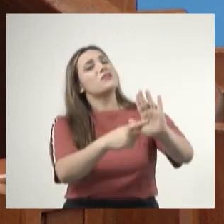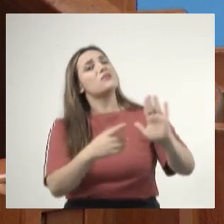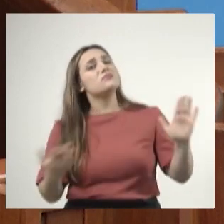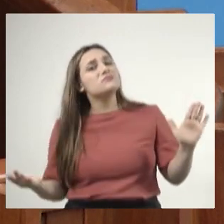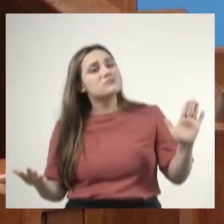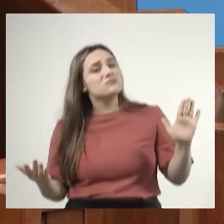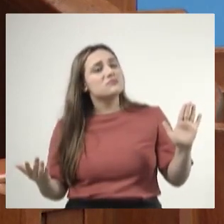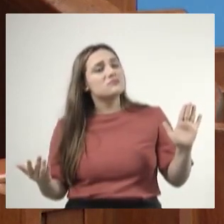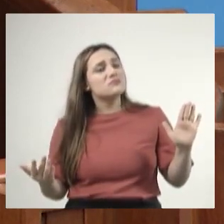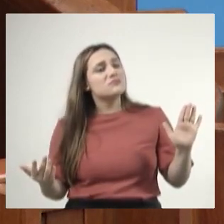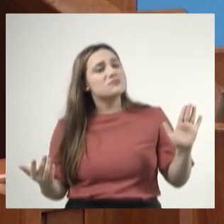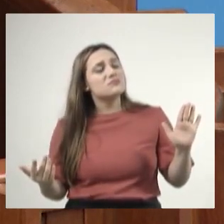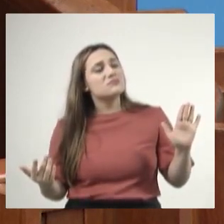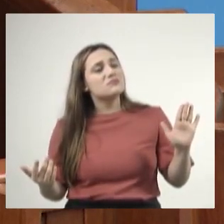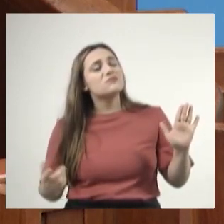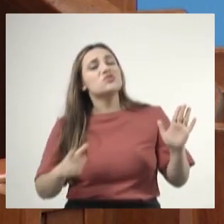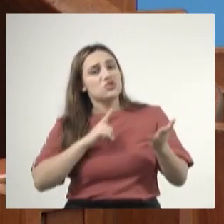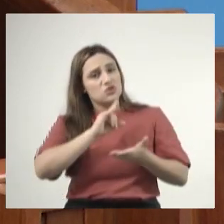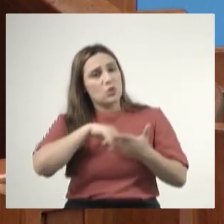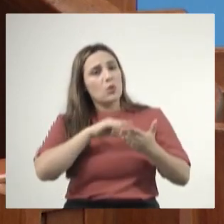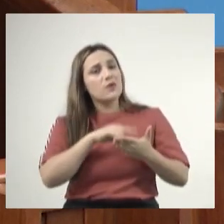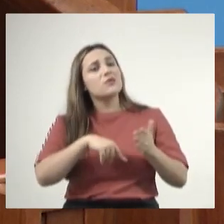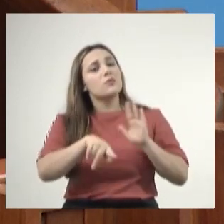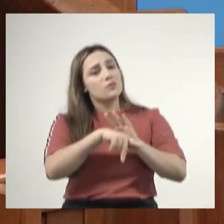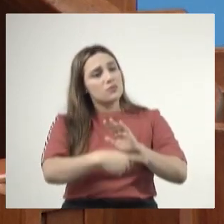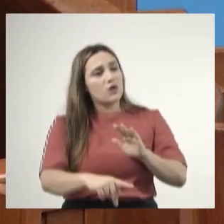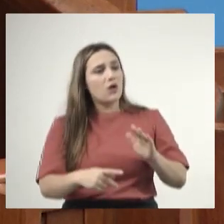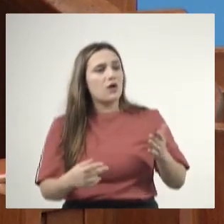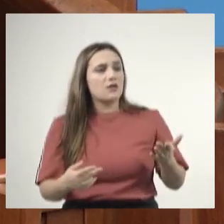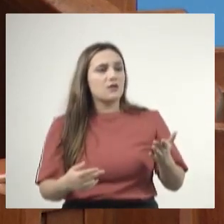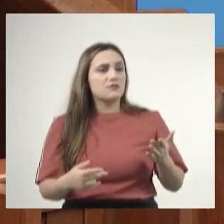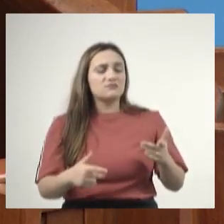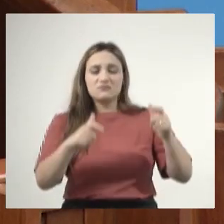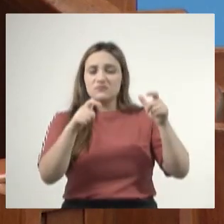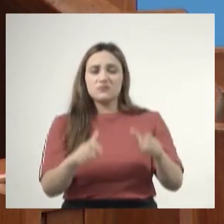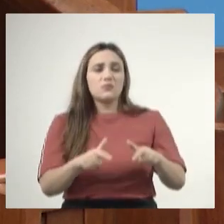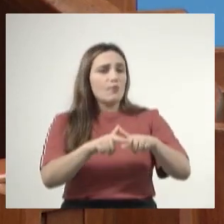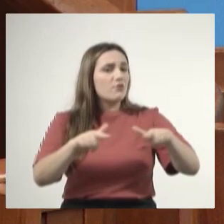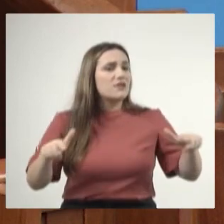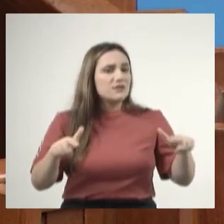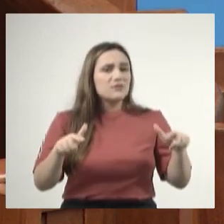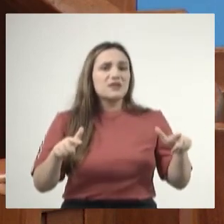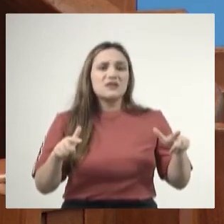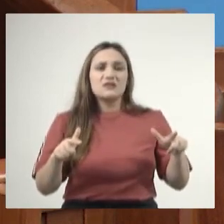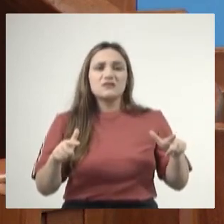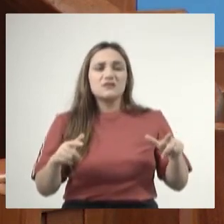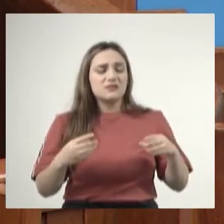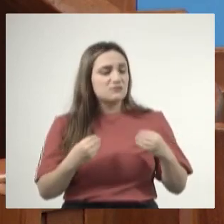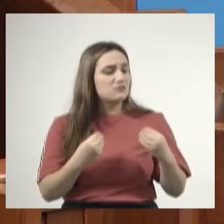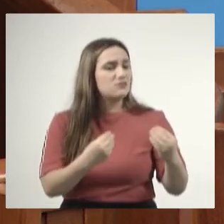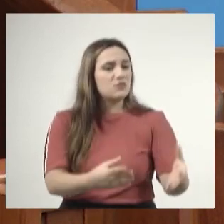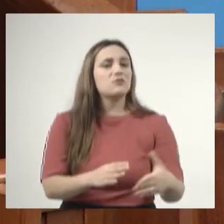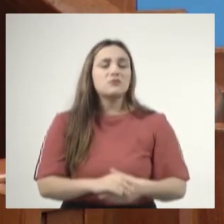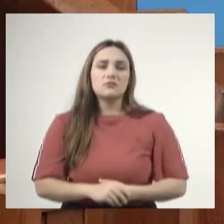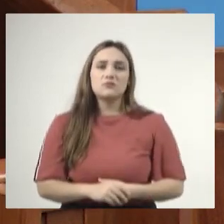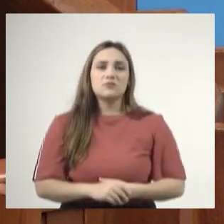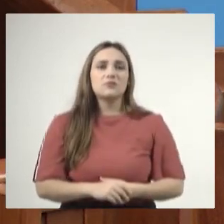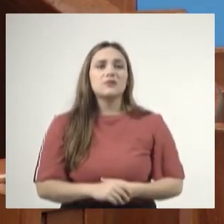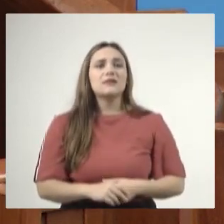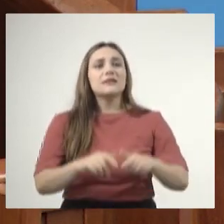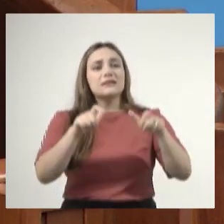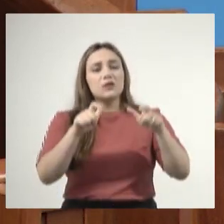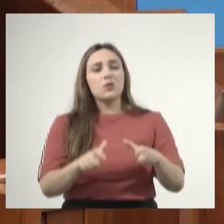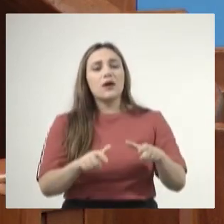esse título? Emitiu um título de terra desobstruída. Terra devoluta é terra